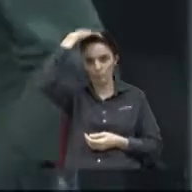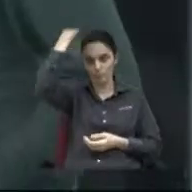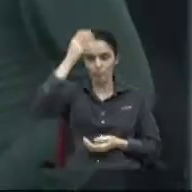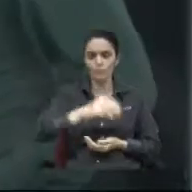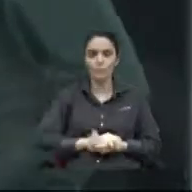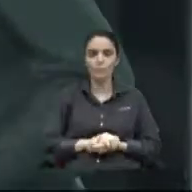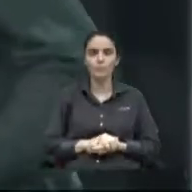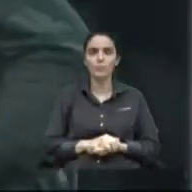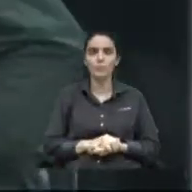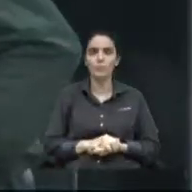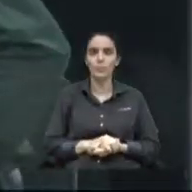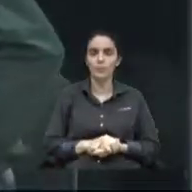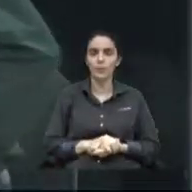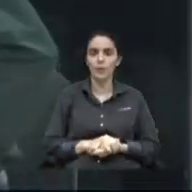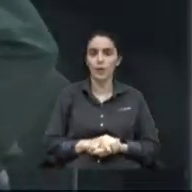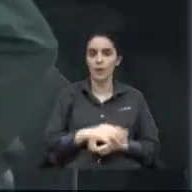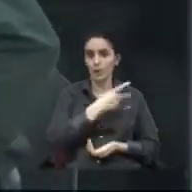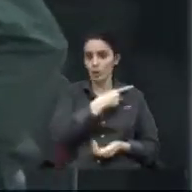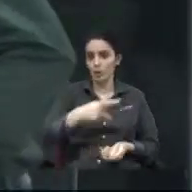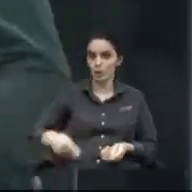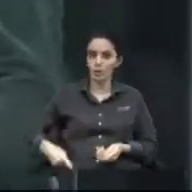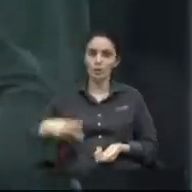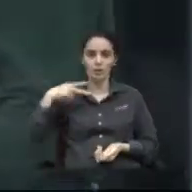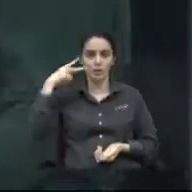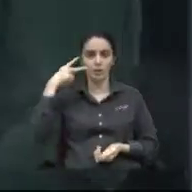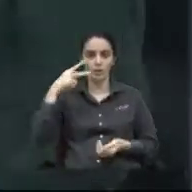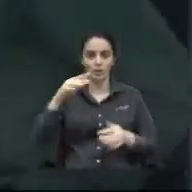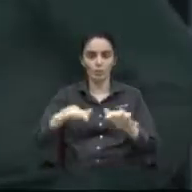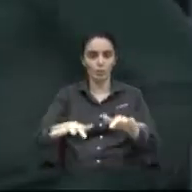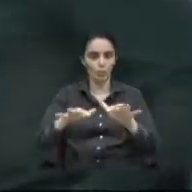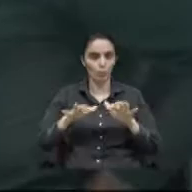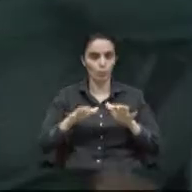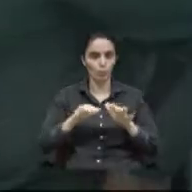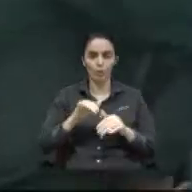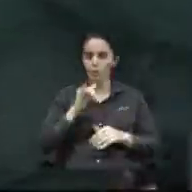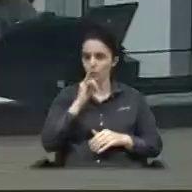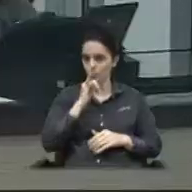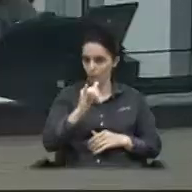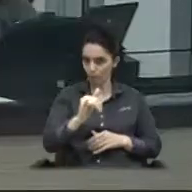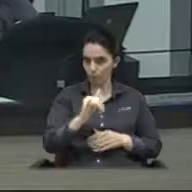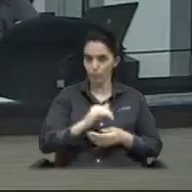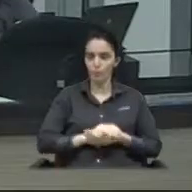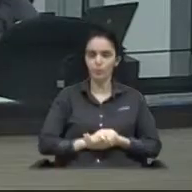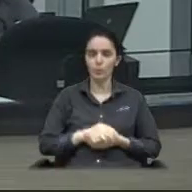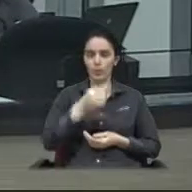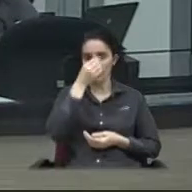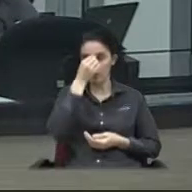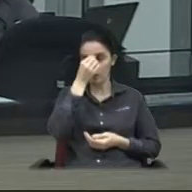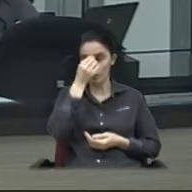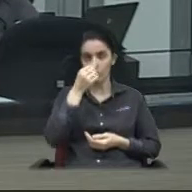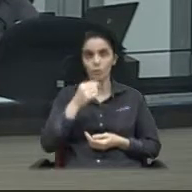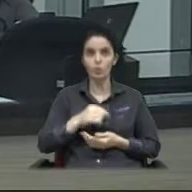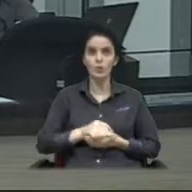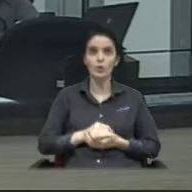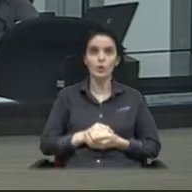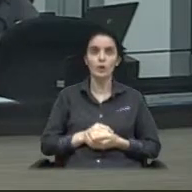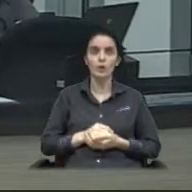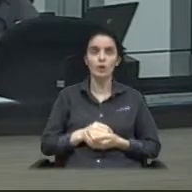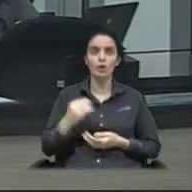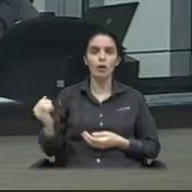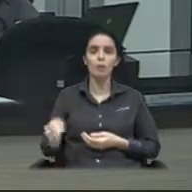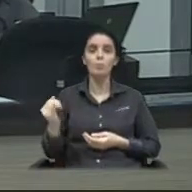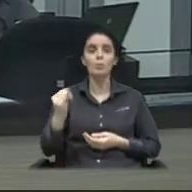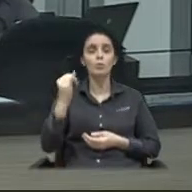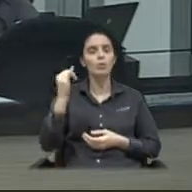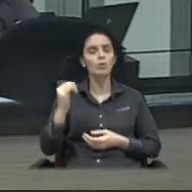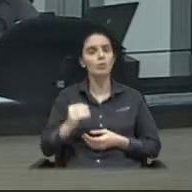Senhor presidente, nobres pares, por presente, eu pedi uma parte para comentar com o Jorge, que é nosso amigo vereador aqui, que é muito importante esse projeto,